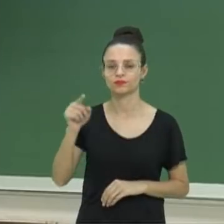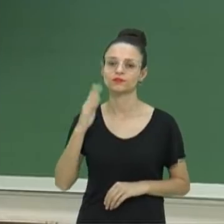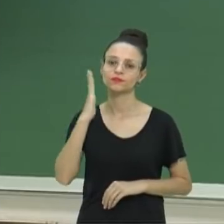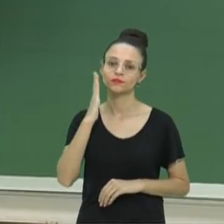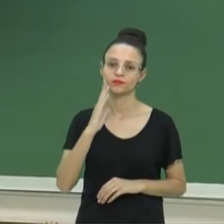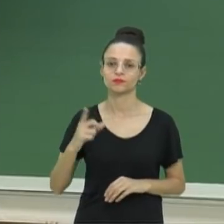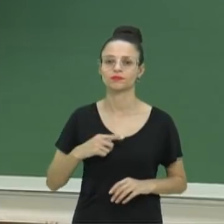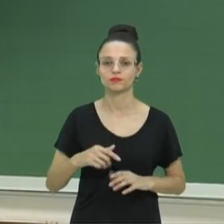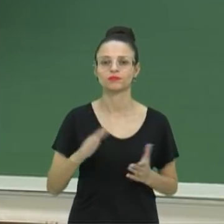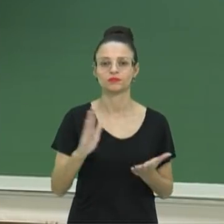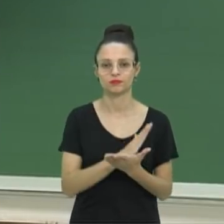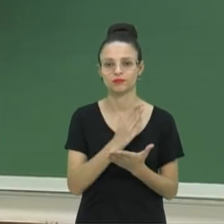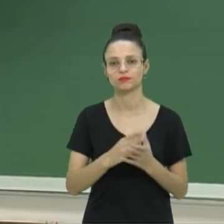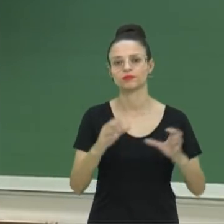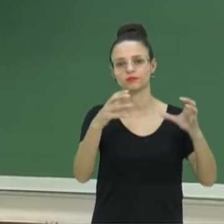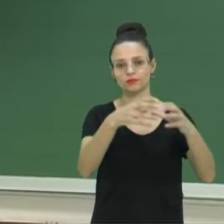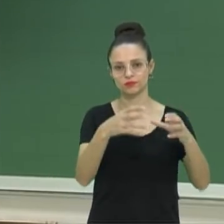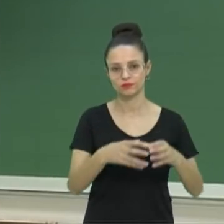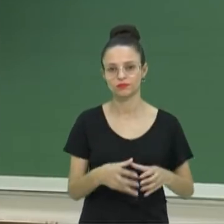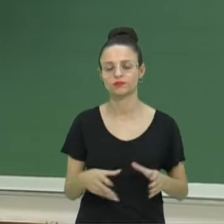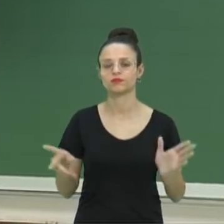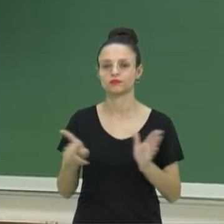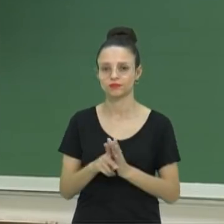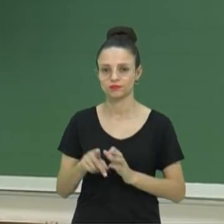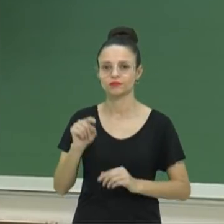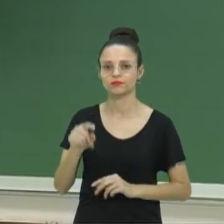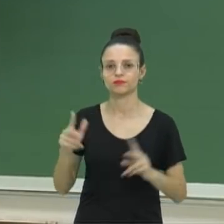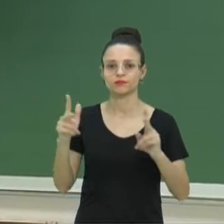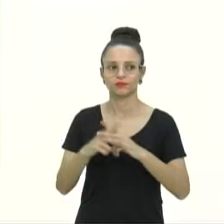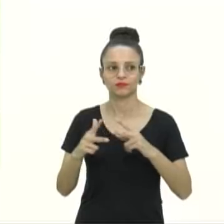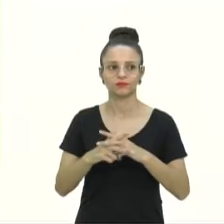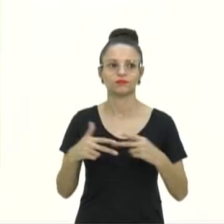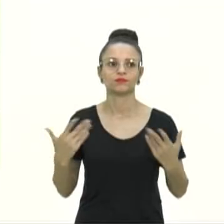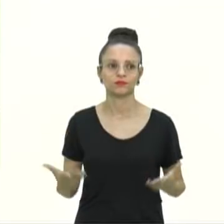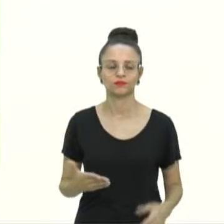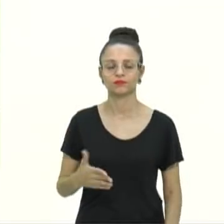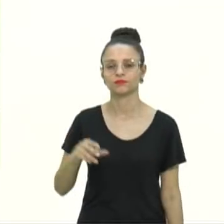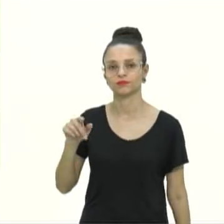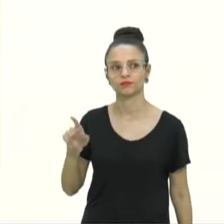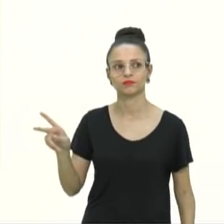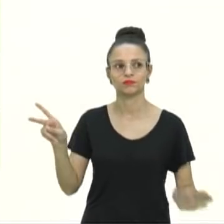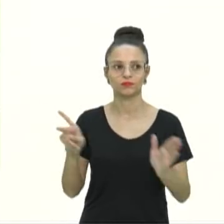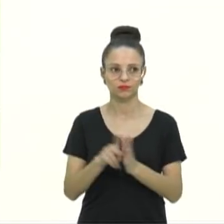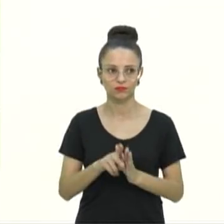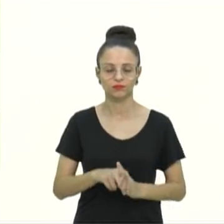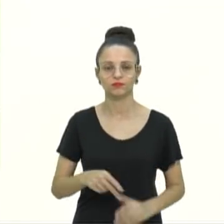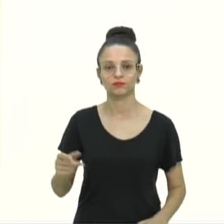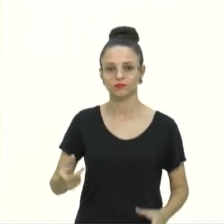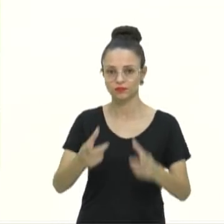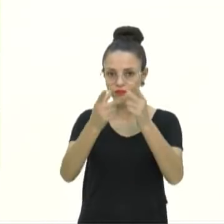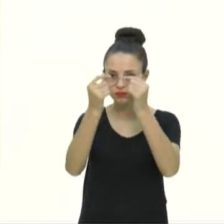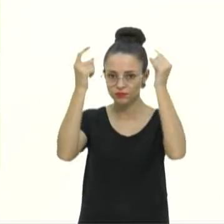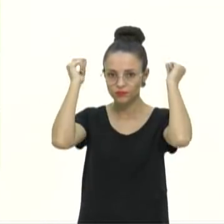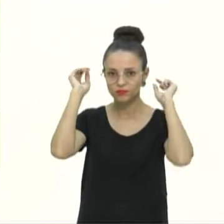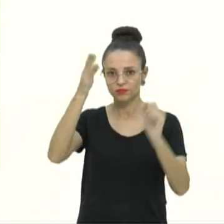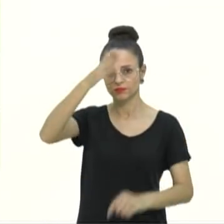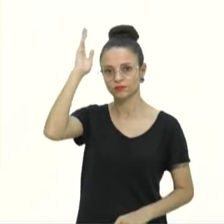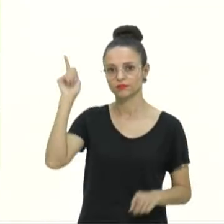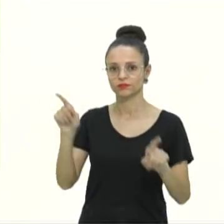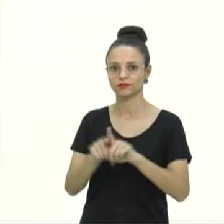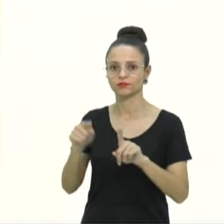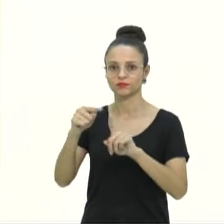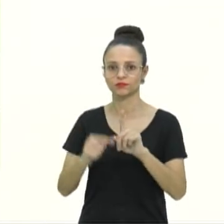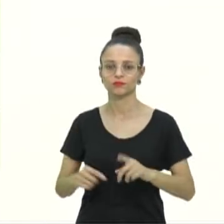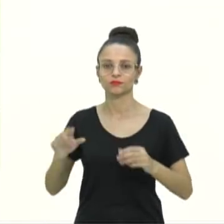existem categorias também dentro das lutas, né? Tanto no estilo greco-romana quanto no estilo livre.